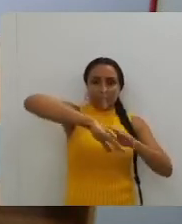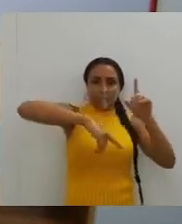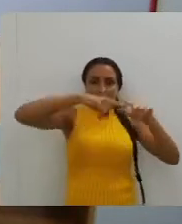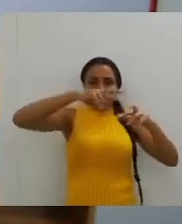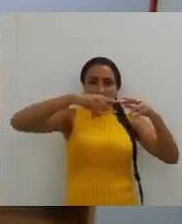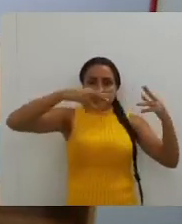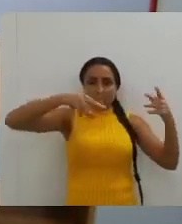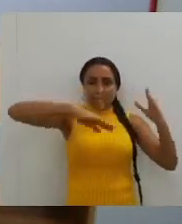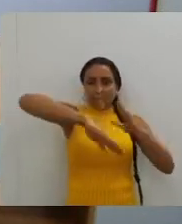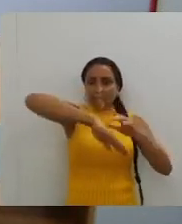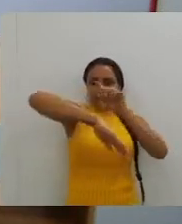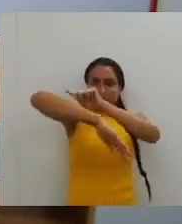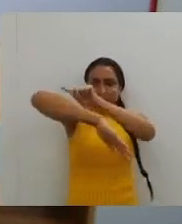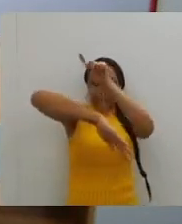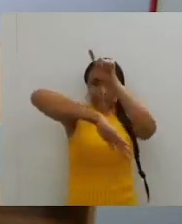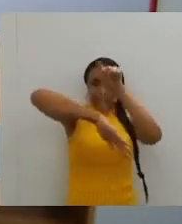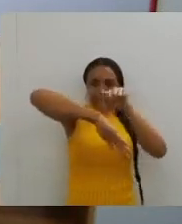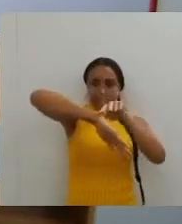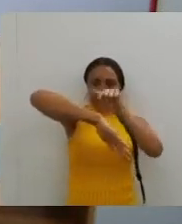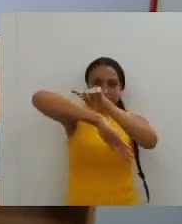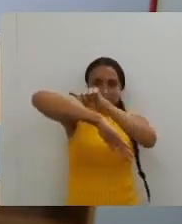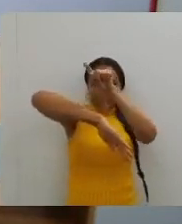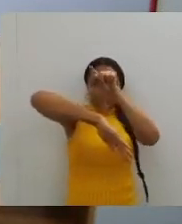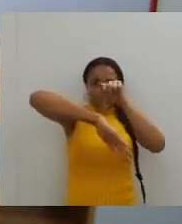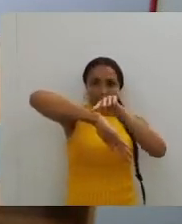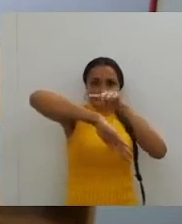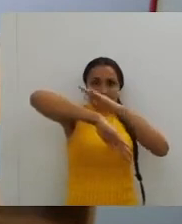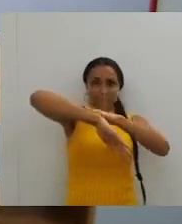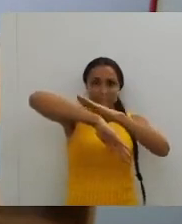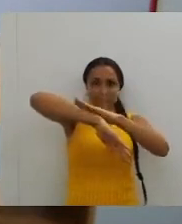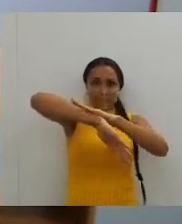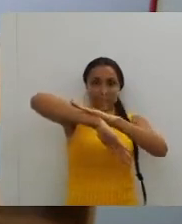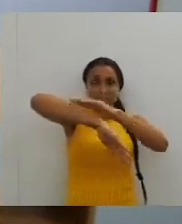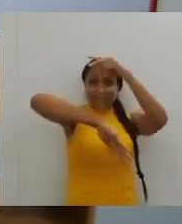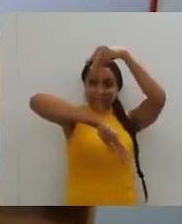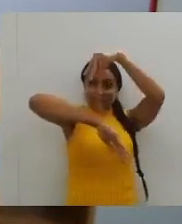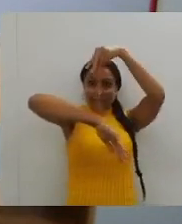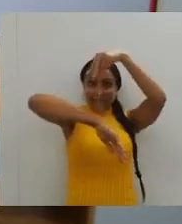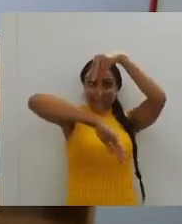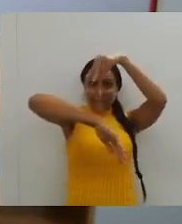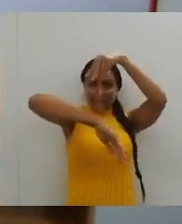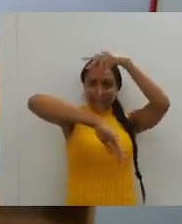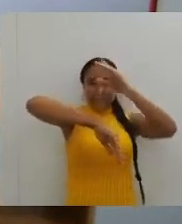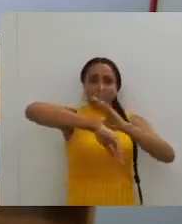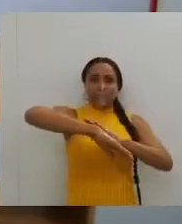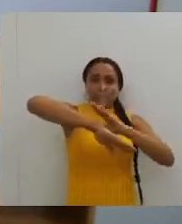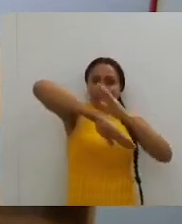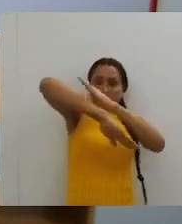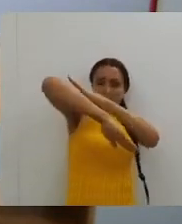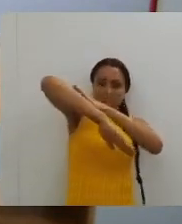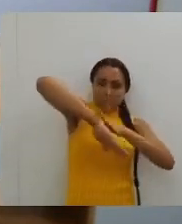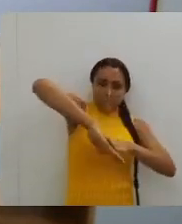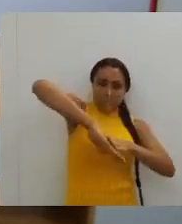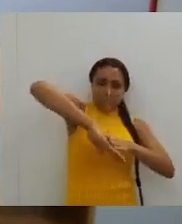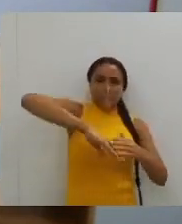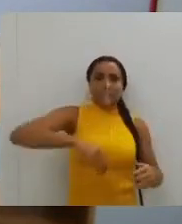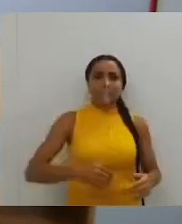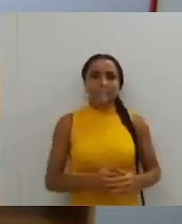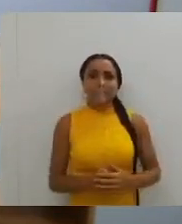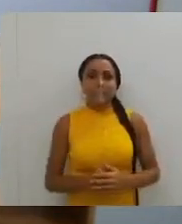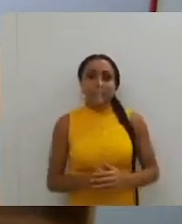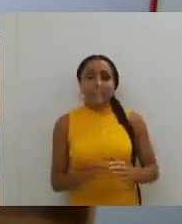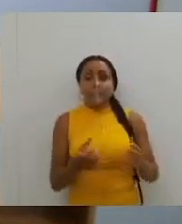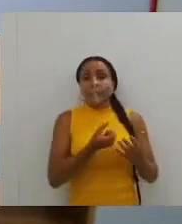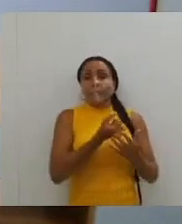plano inclinado. Esse campo de massa M está apoiado num plano inclinado. Quais